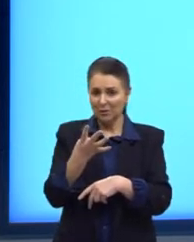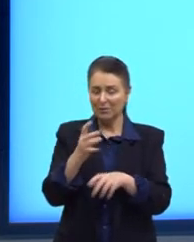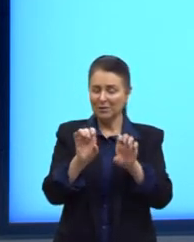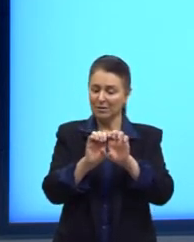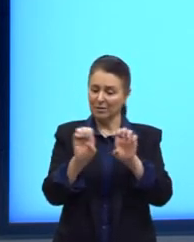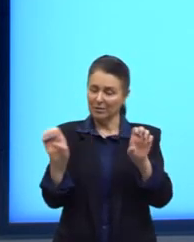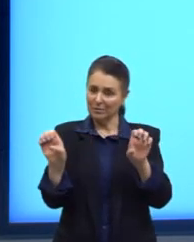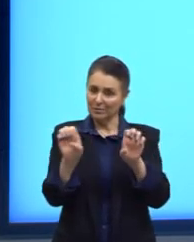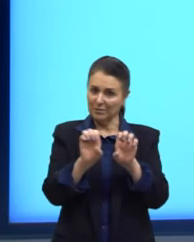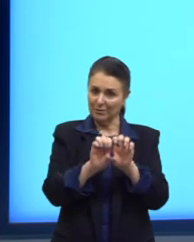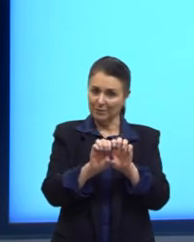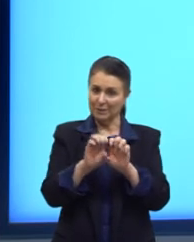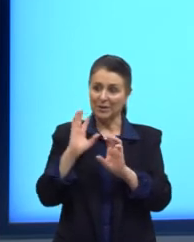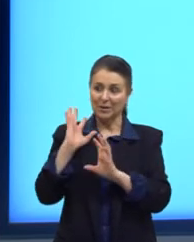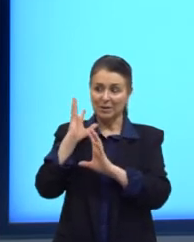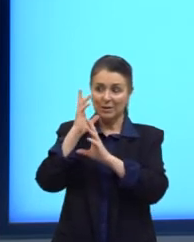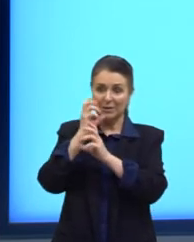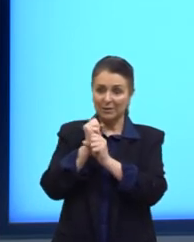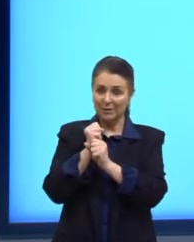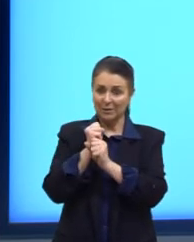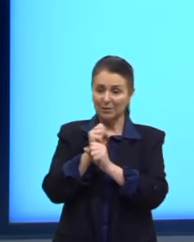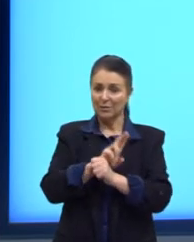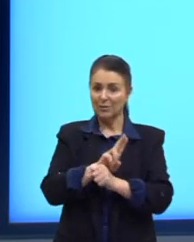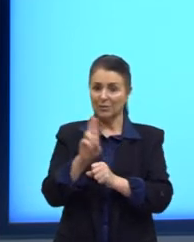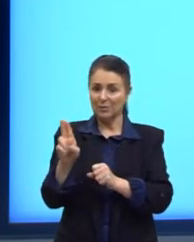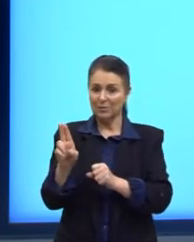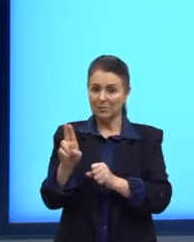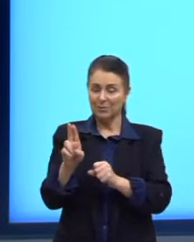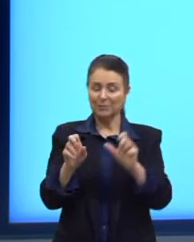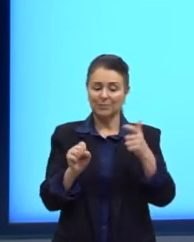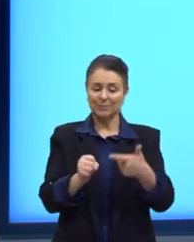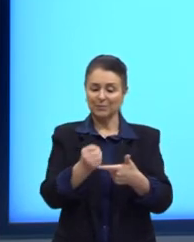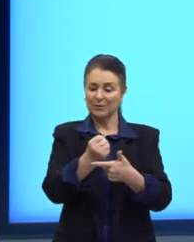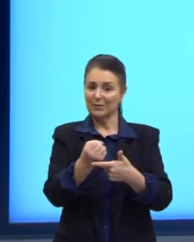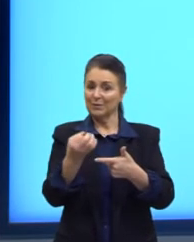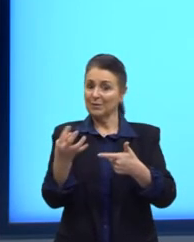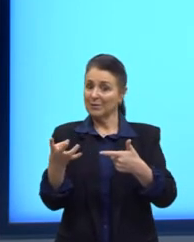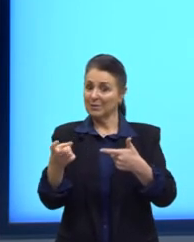equação e o resultado então que a gente programa de logaritmo